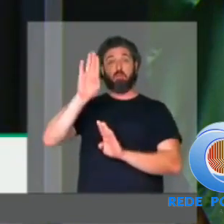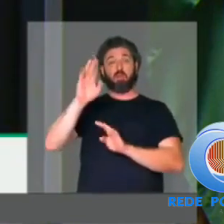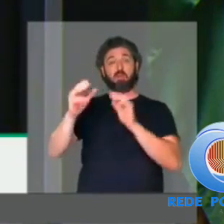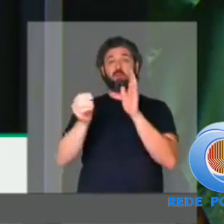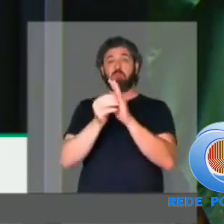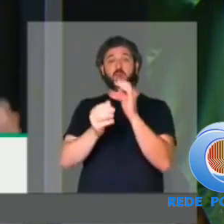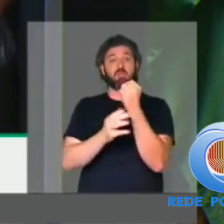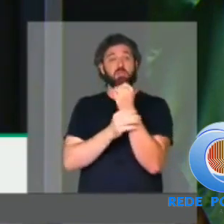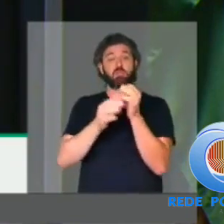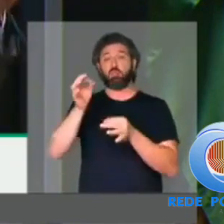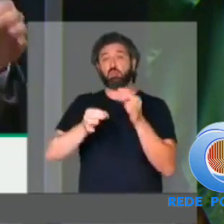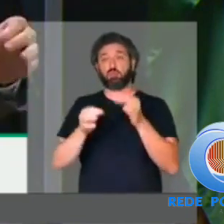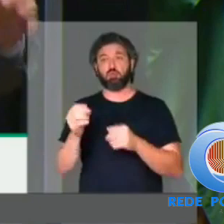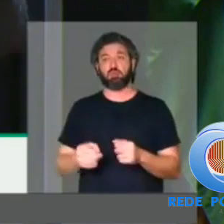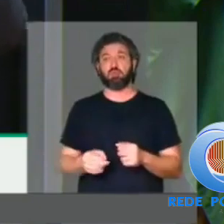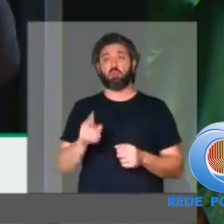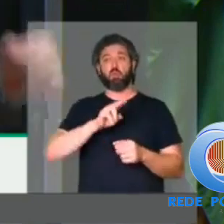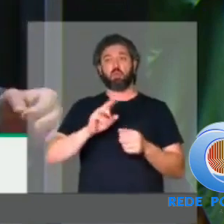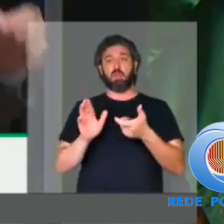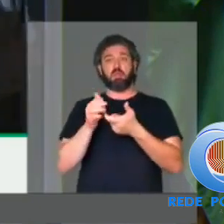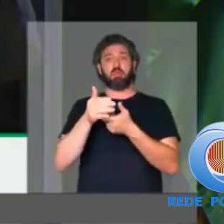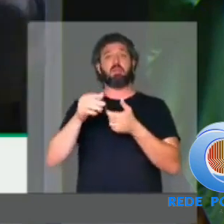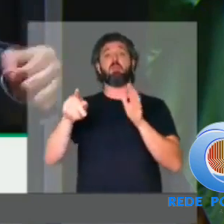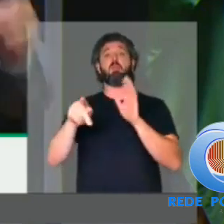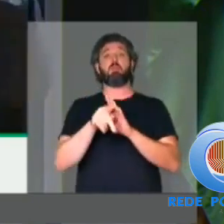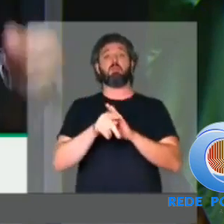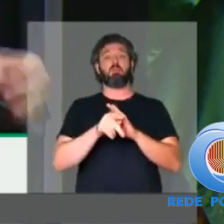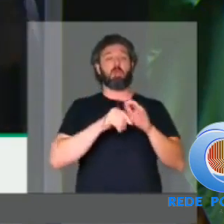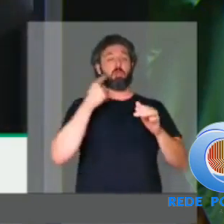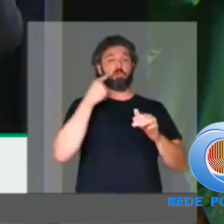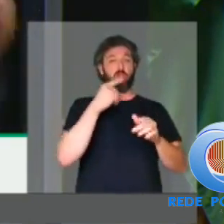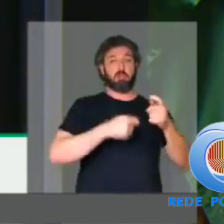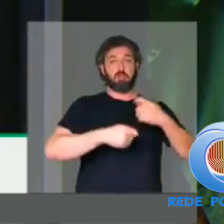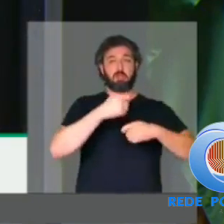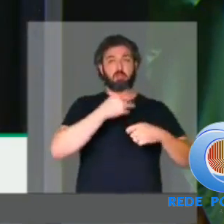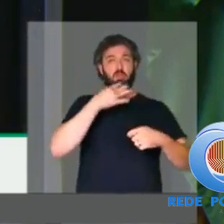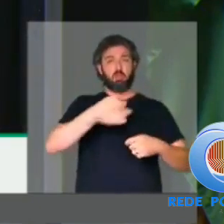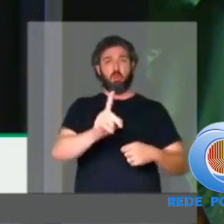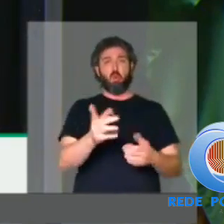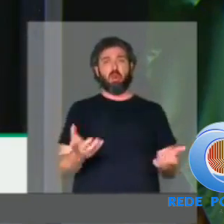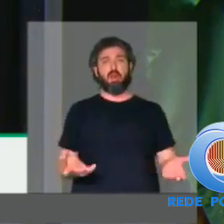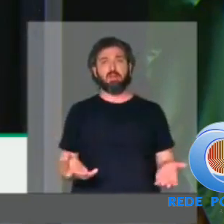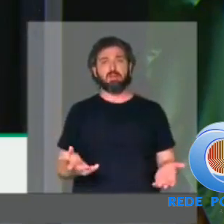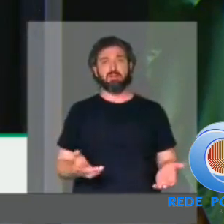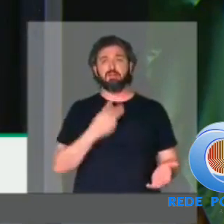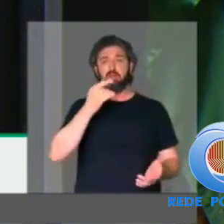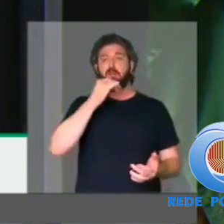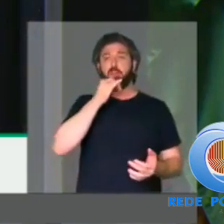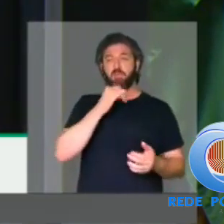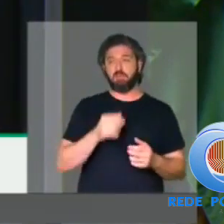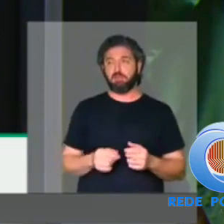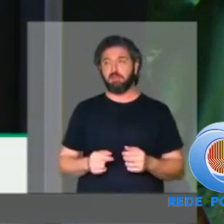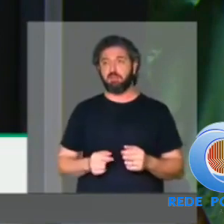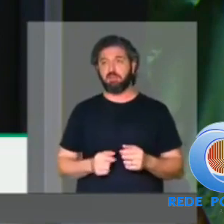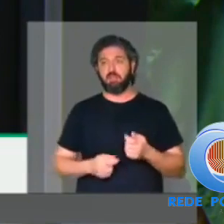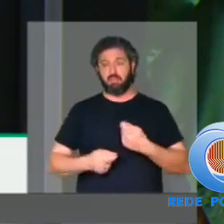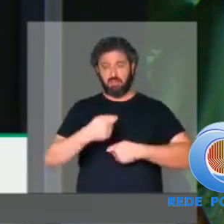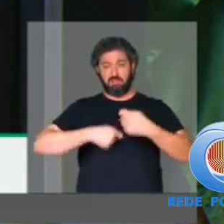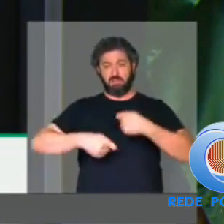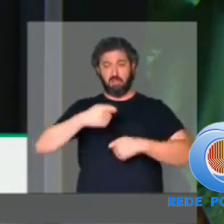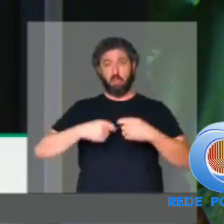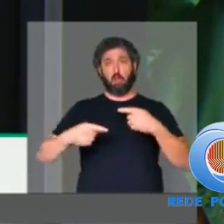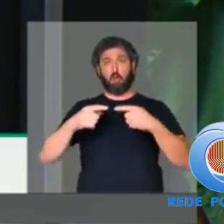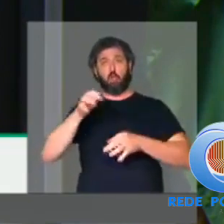insegurança jurídica. Ela usa termos que a doutrina do direito econômico desconhece. Ela fala, por exemplo, em